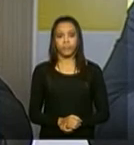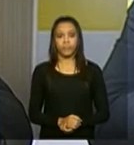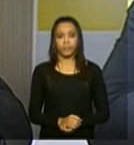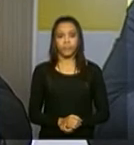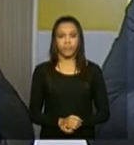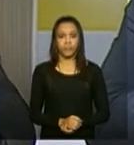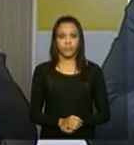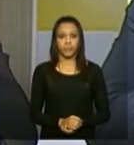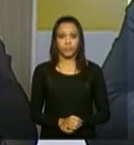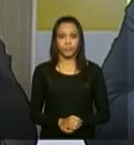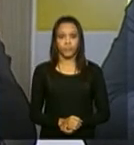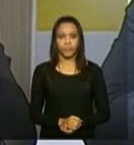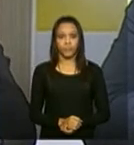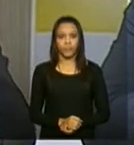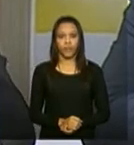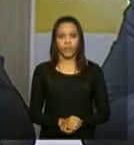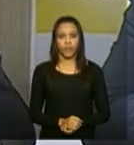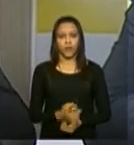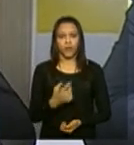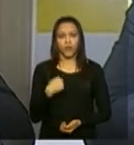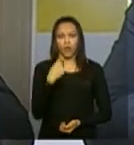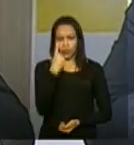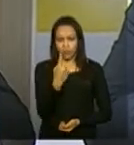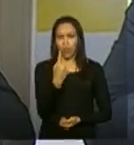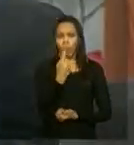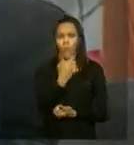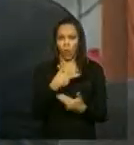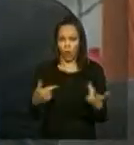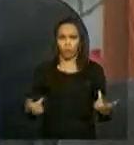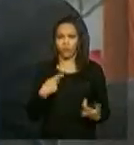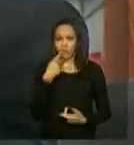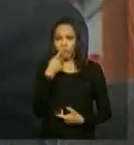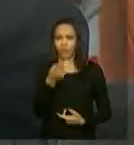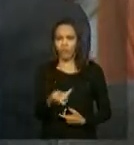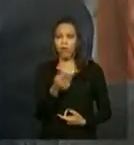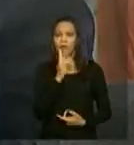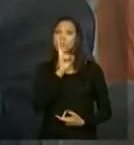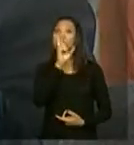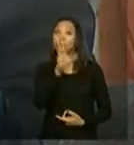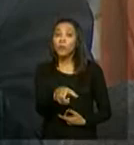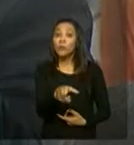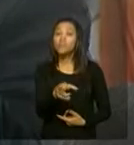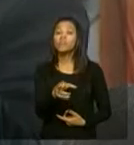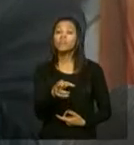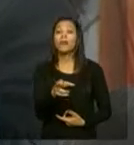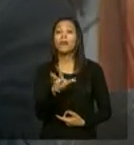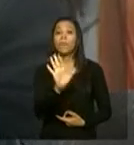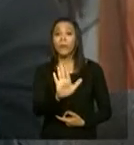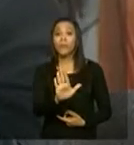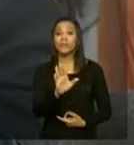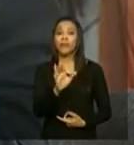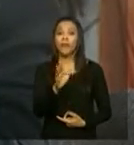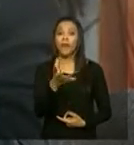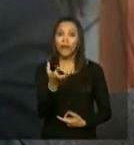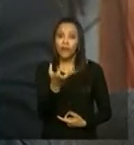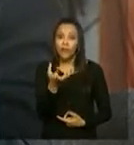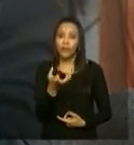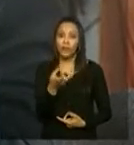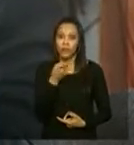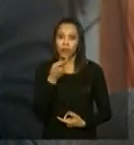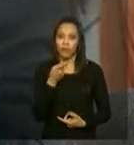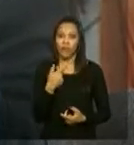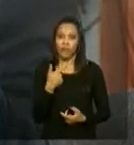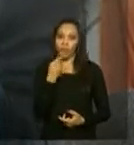onde me perdoa deixou fazer só uma colocação a resposta cabível para eles mas isso é um aspecto que eu ia inclusive